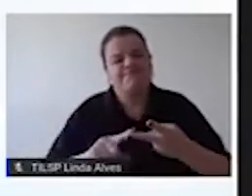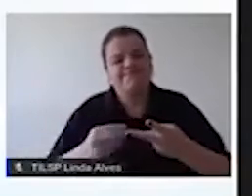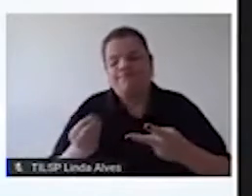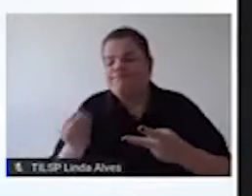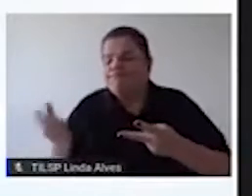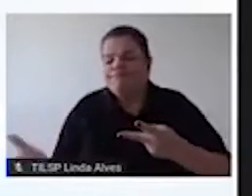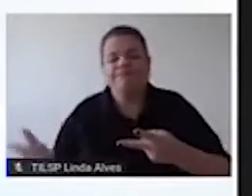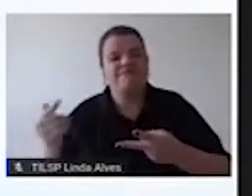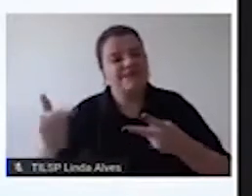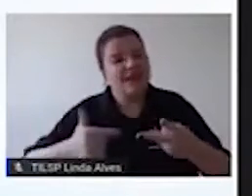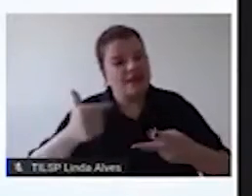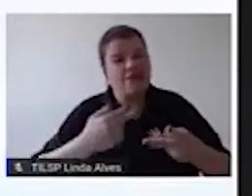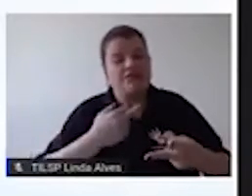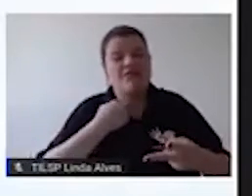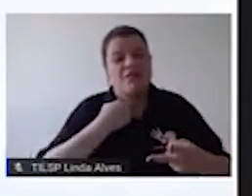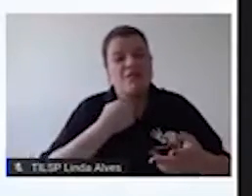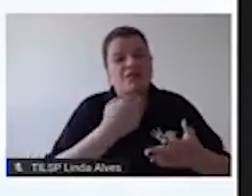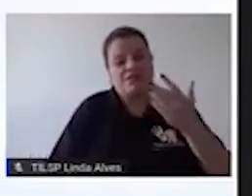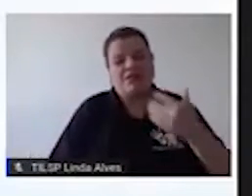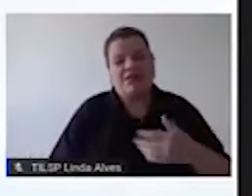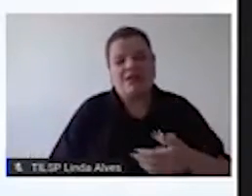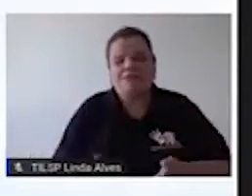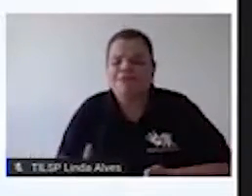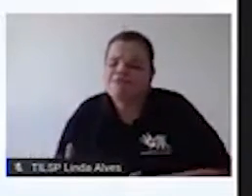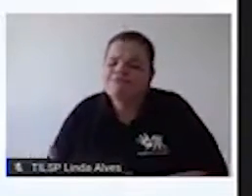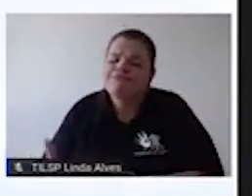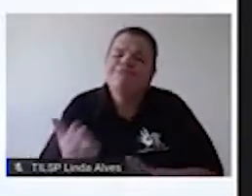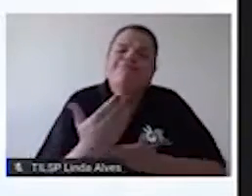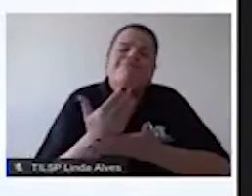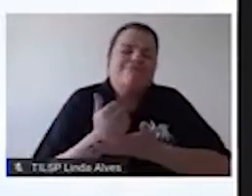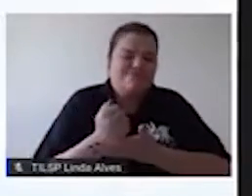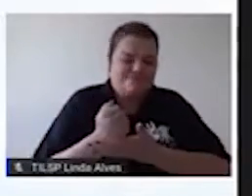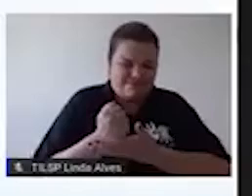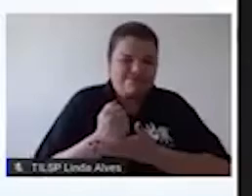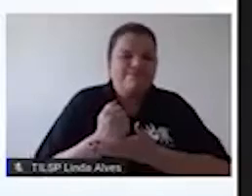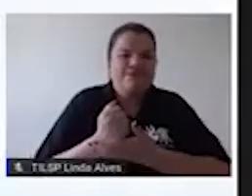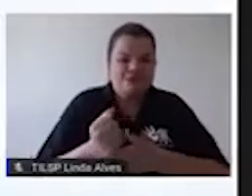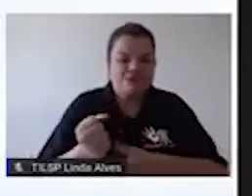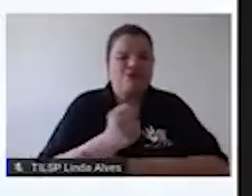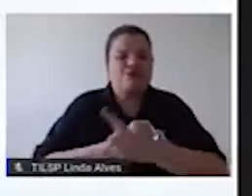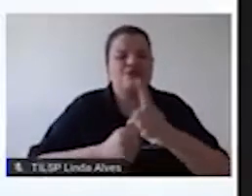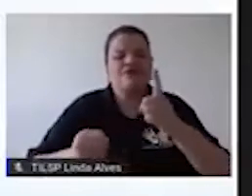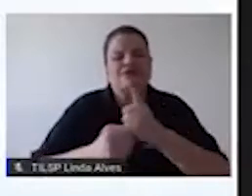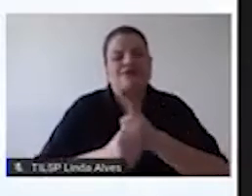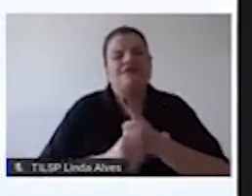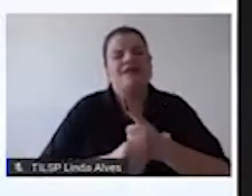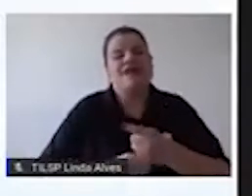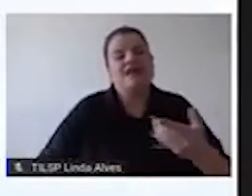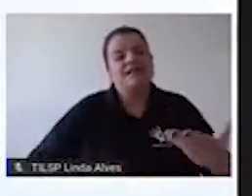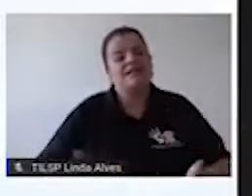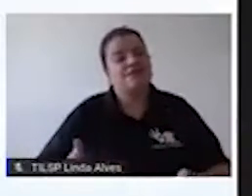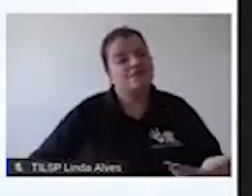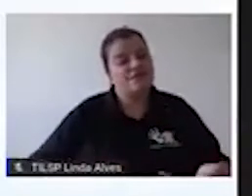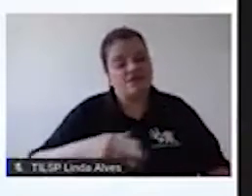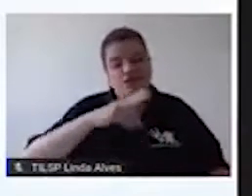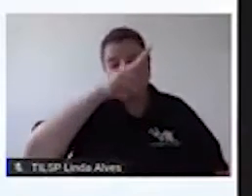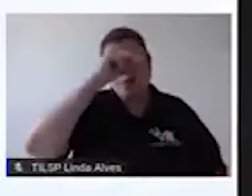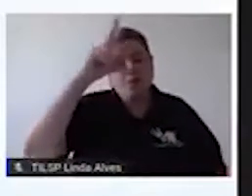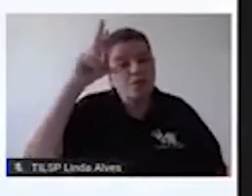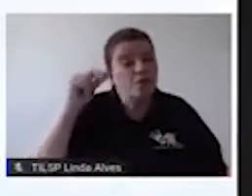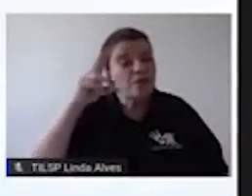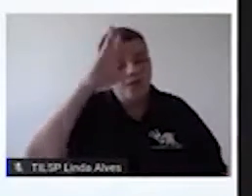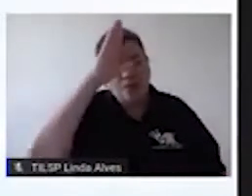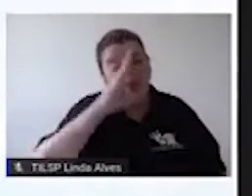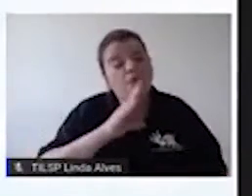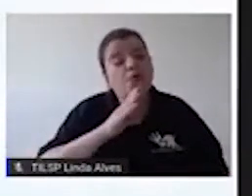condições do acolhimento social, e aí é o serviço público que vai fazer isso,